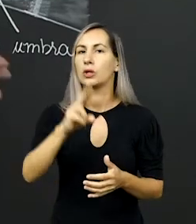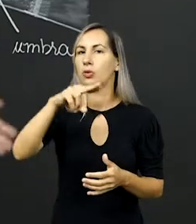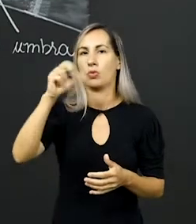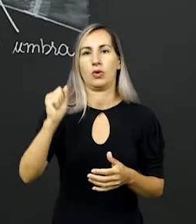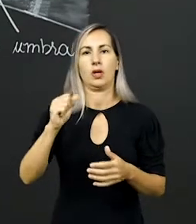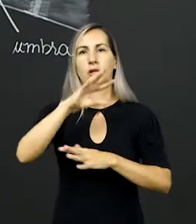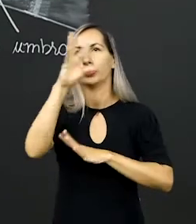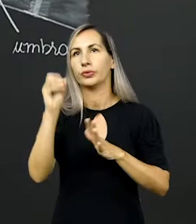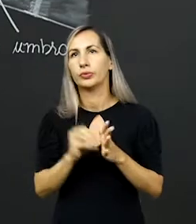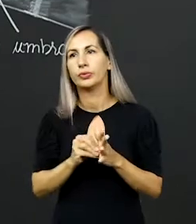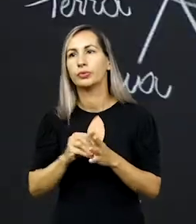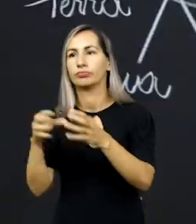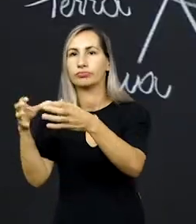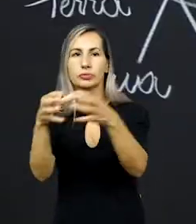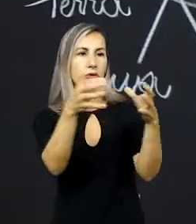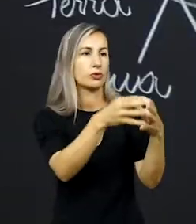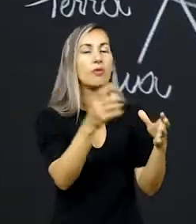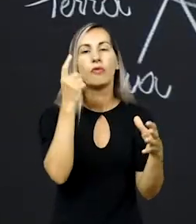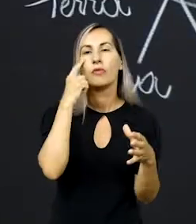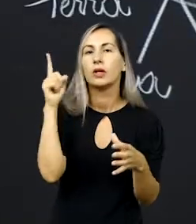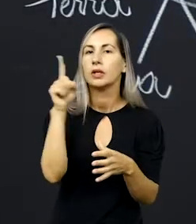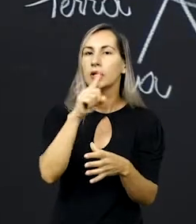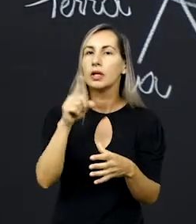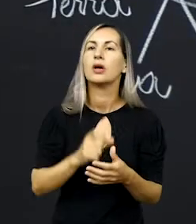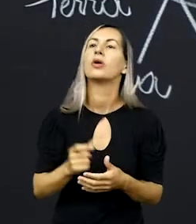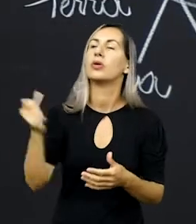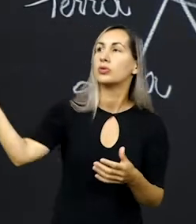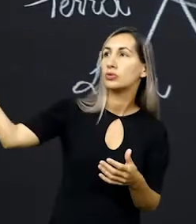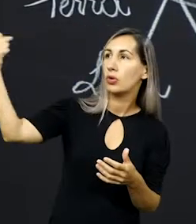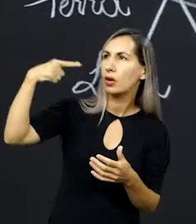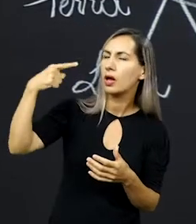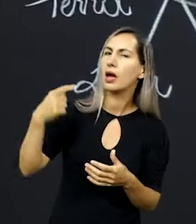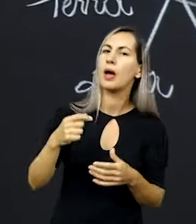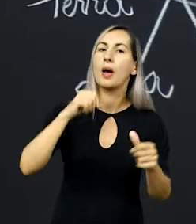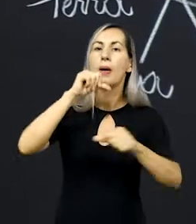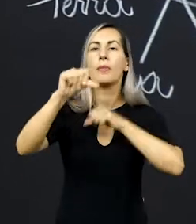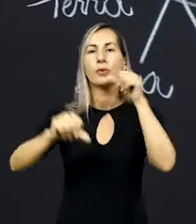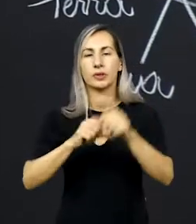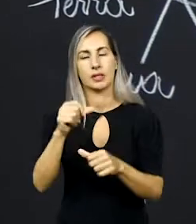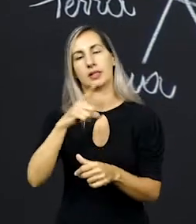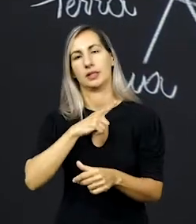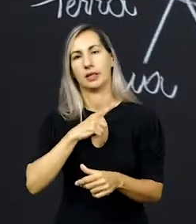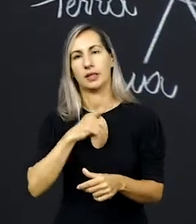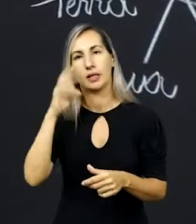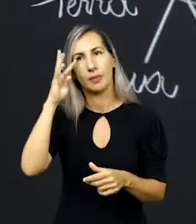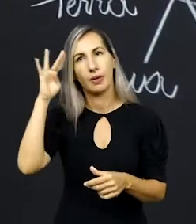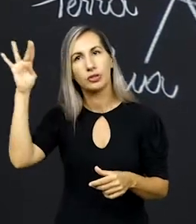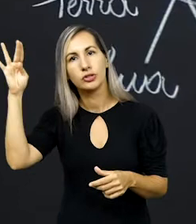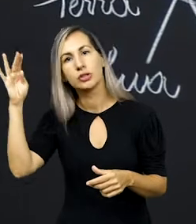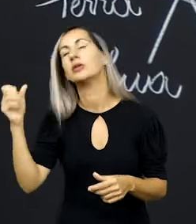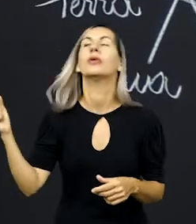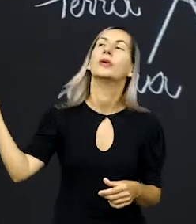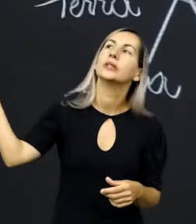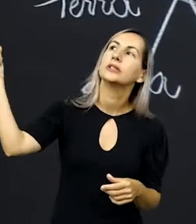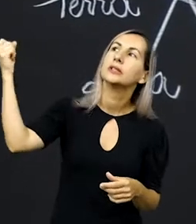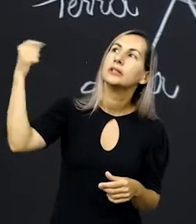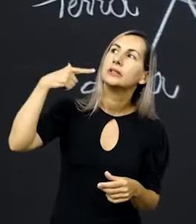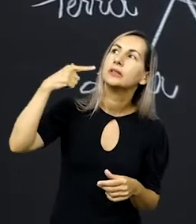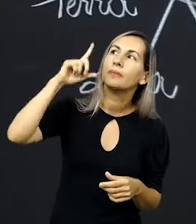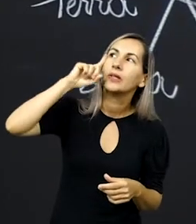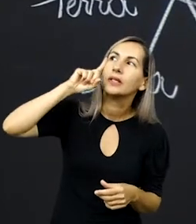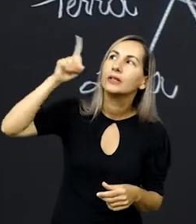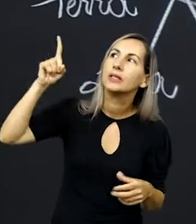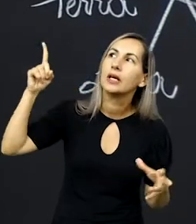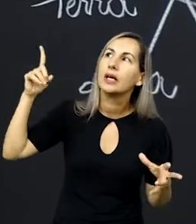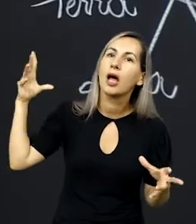para todo mundo ao mesmo tempo. E o eclipse solar ele é tão interessante pelas mudanças que ele causa. Imagina você estar de dia e, de repente, esse dia